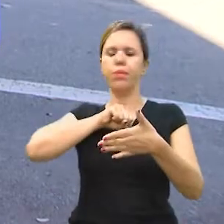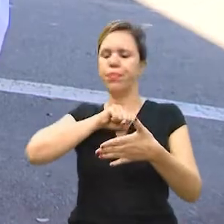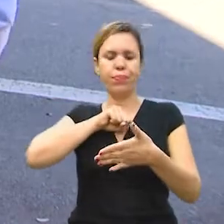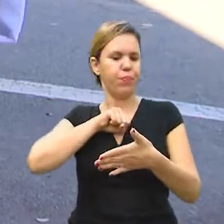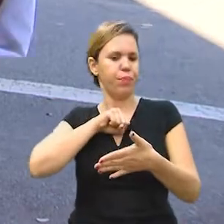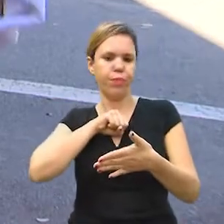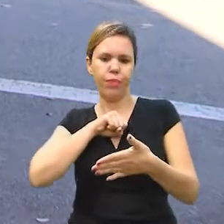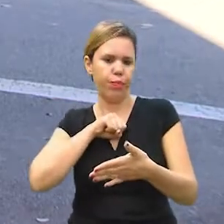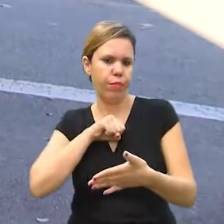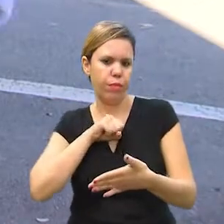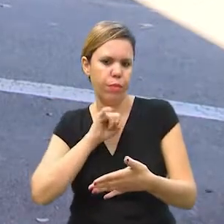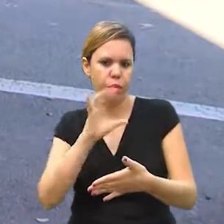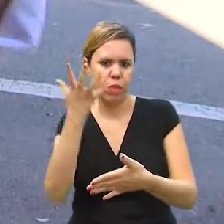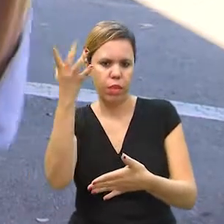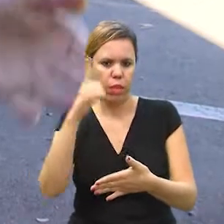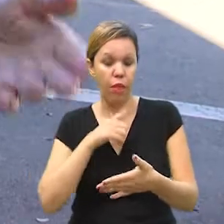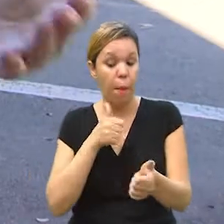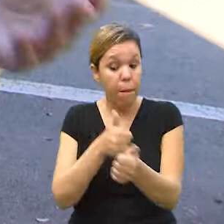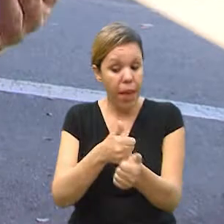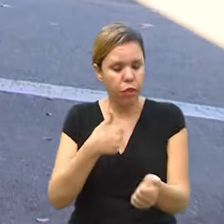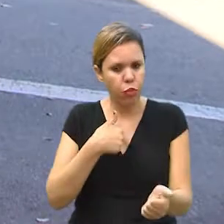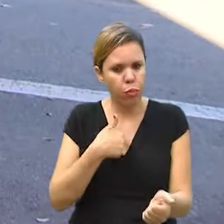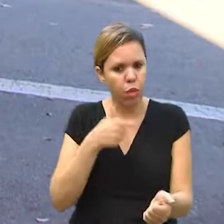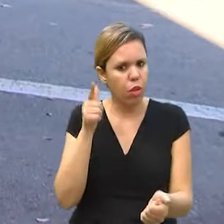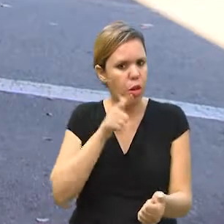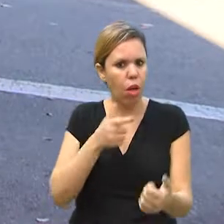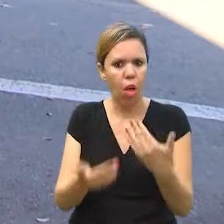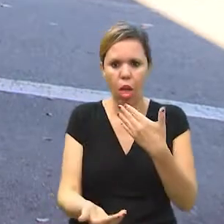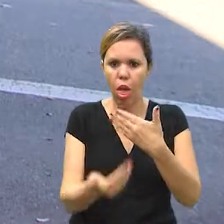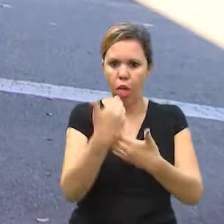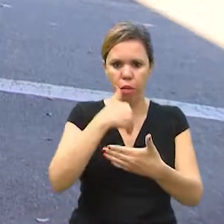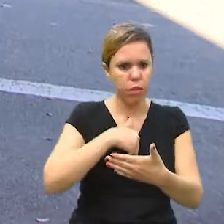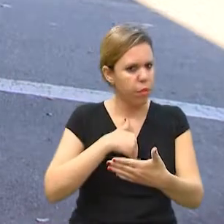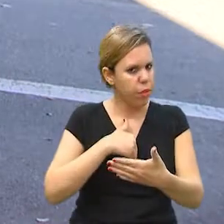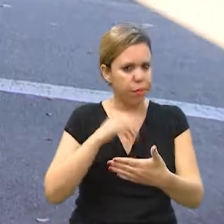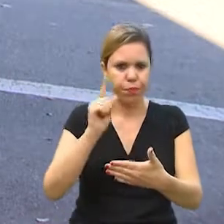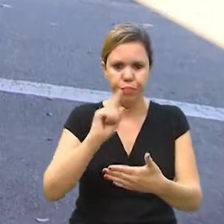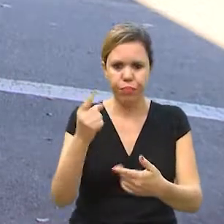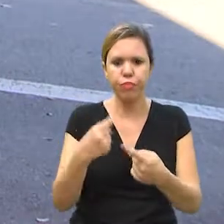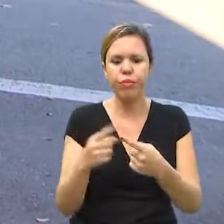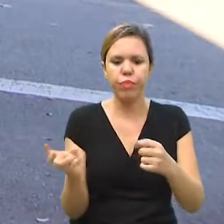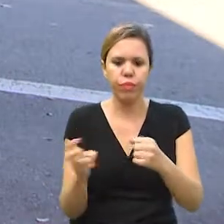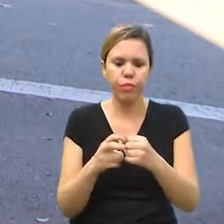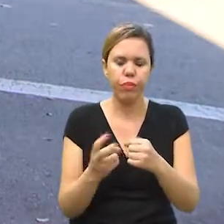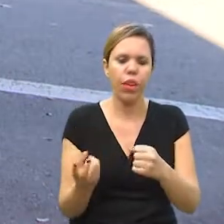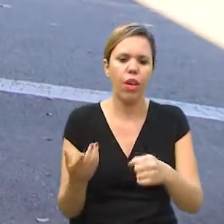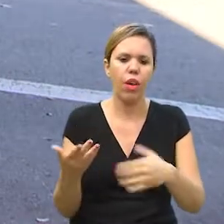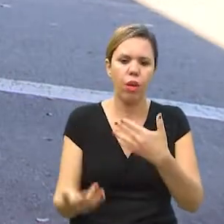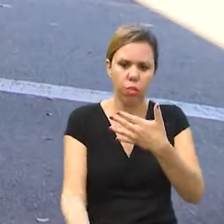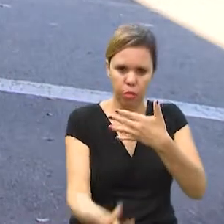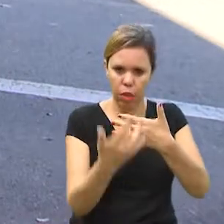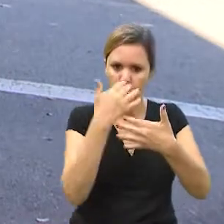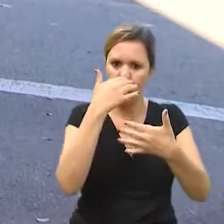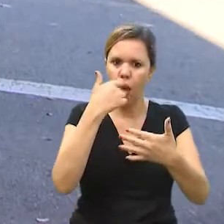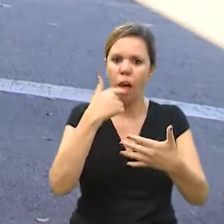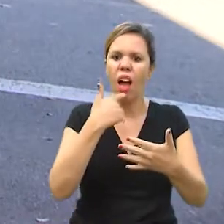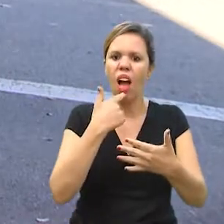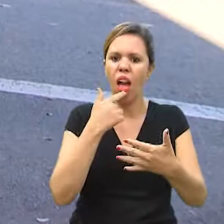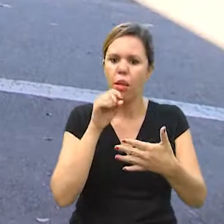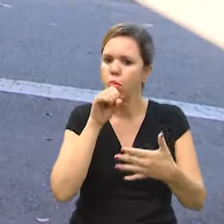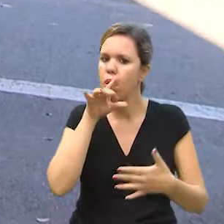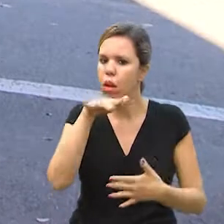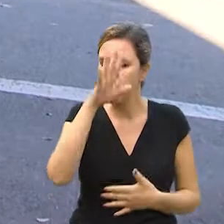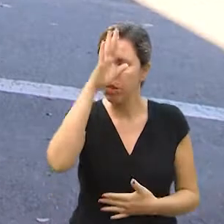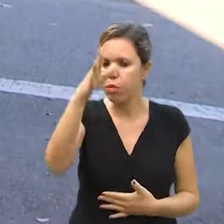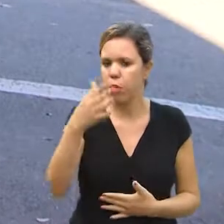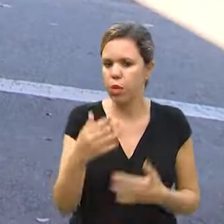passa, e se o vírus estiver perto de mim, ele não entra em mim. Né? Porque o vírus vai entrar por onde? Pelo nariz e pela boca,